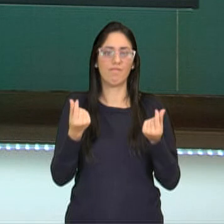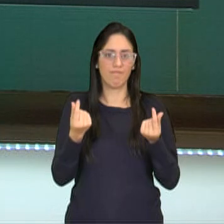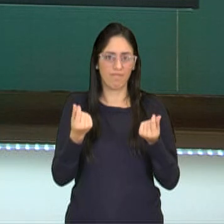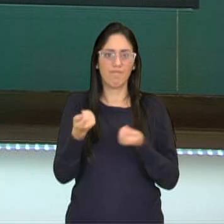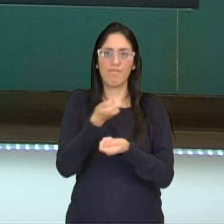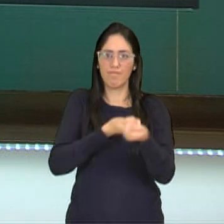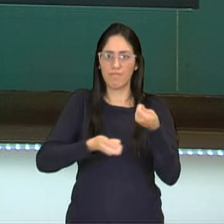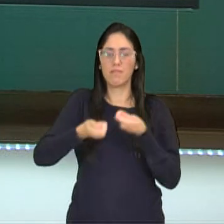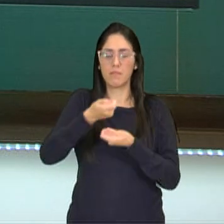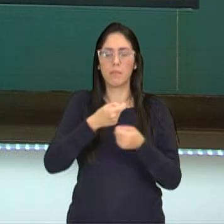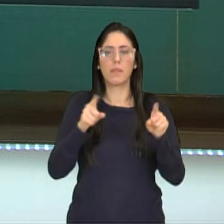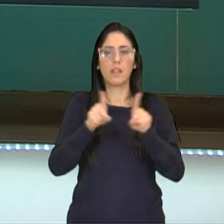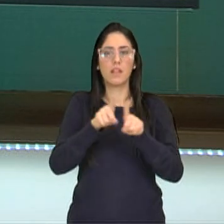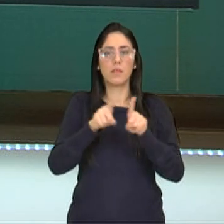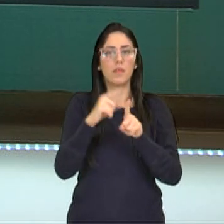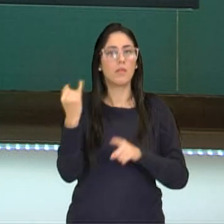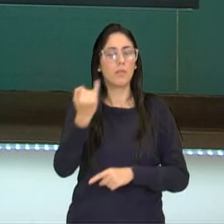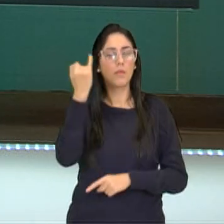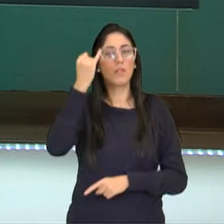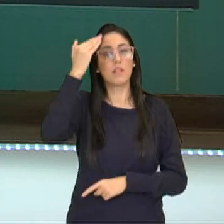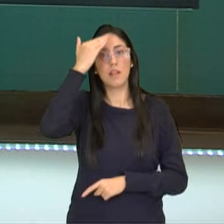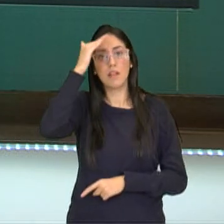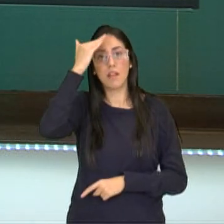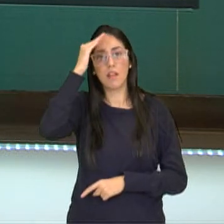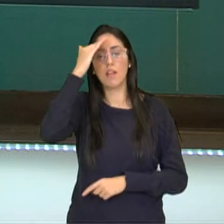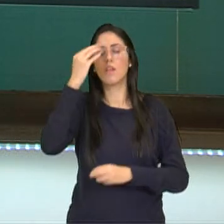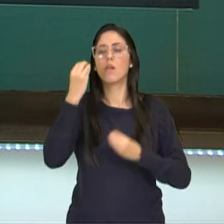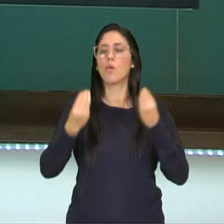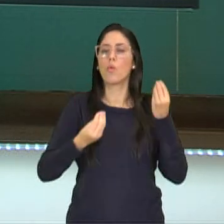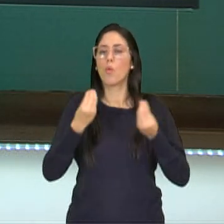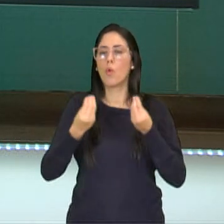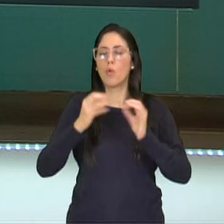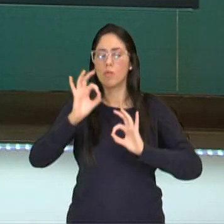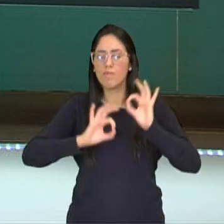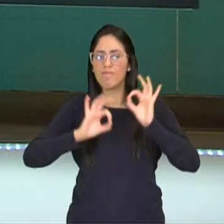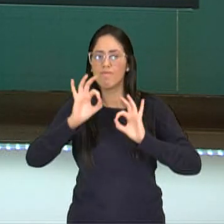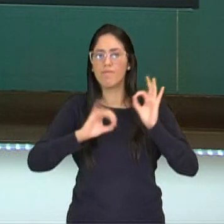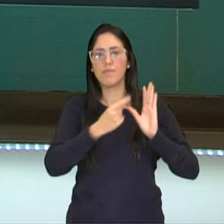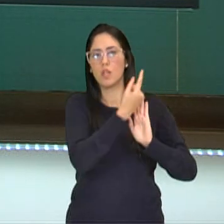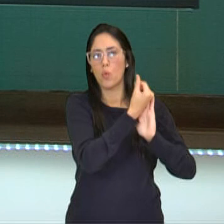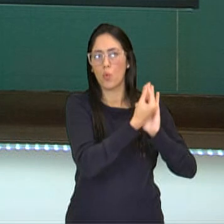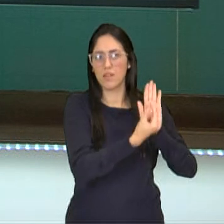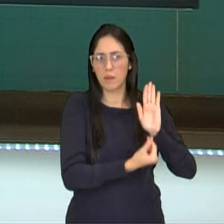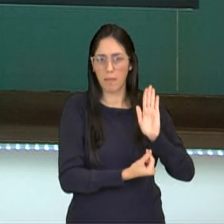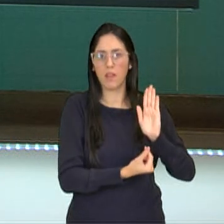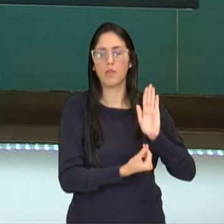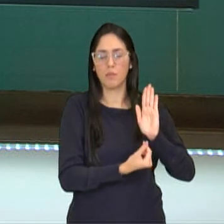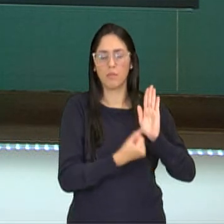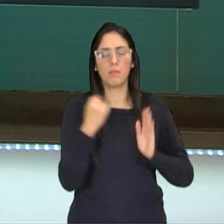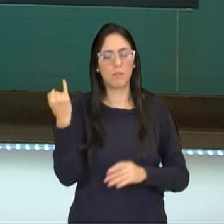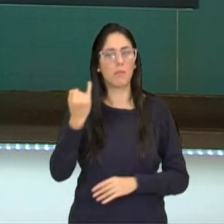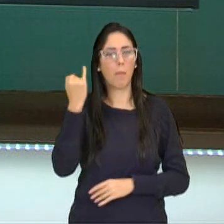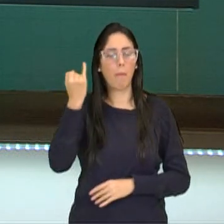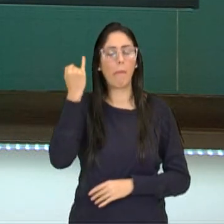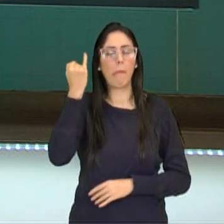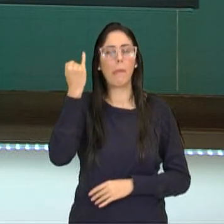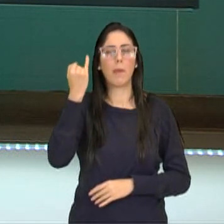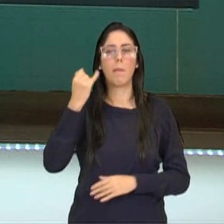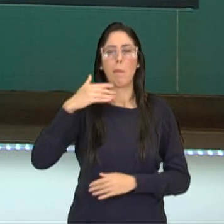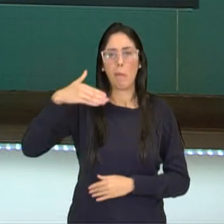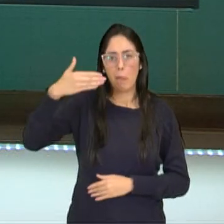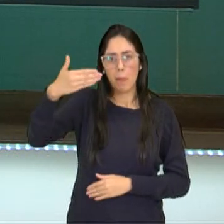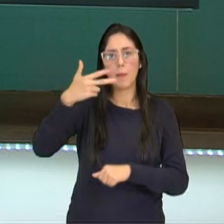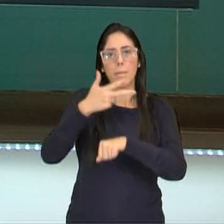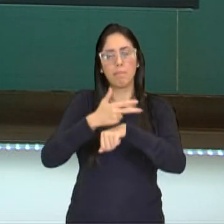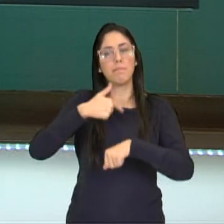vamos também identificar uma maneira de organizar um orçamento, né? Orçamento, a gente vai discutindo nos